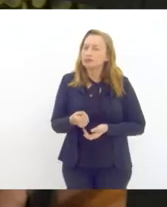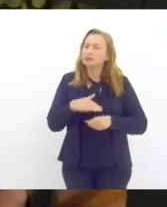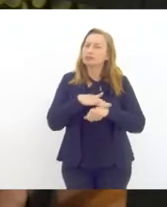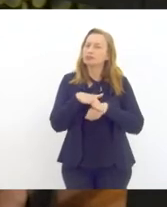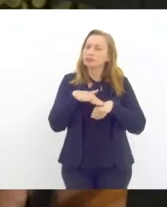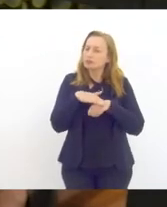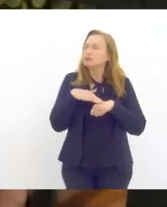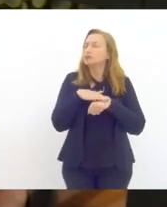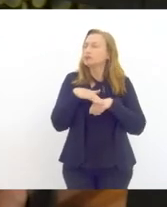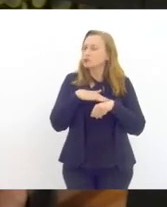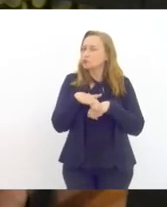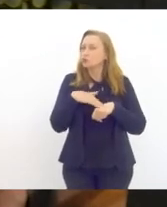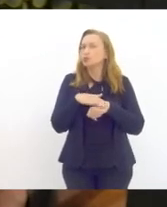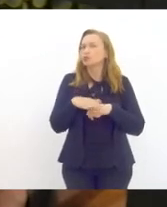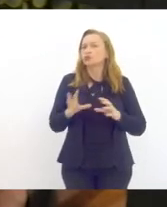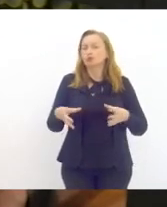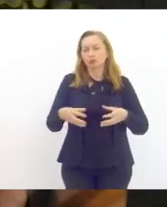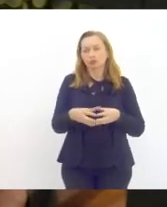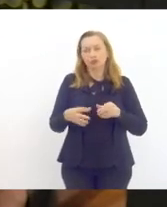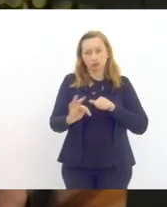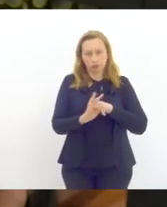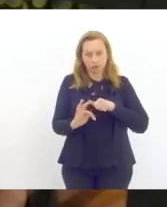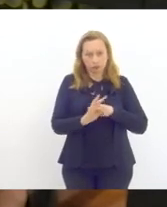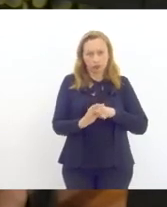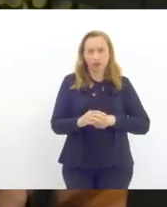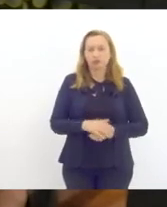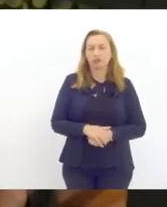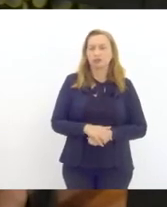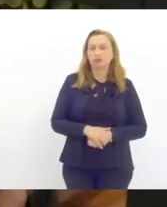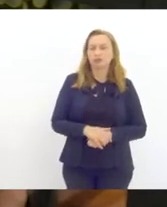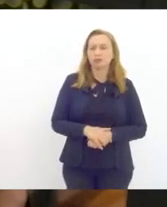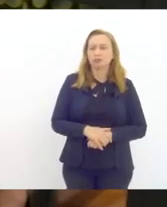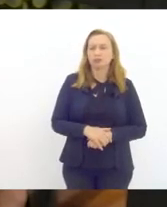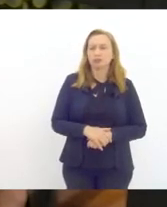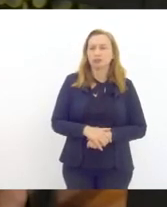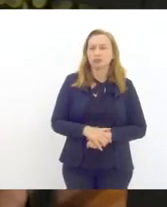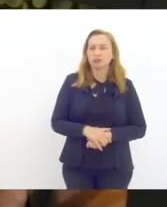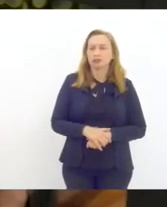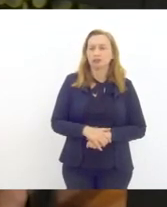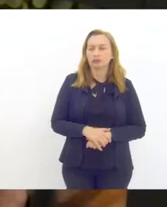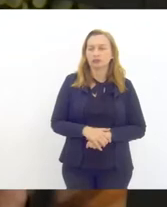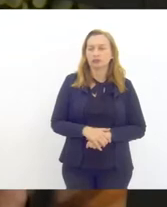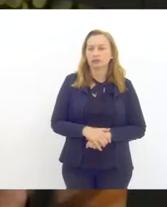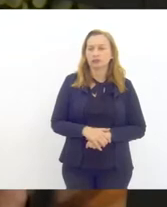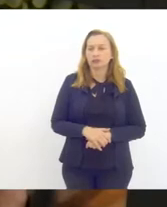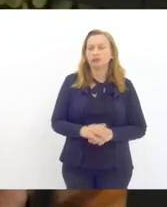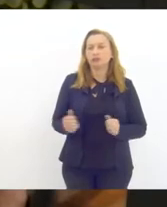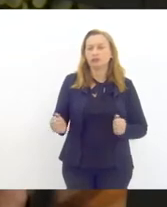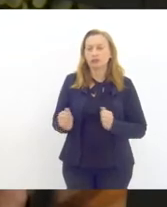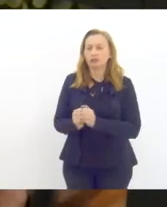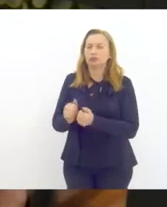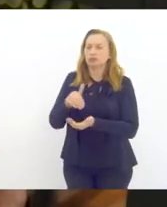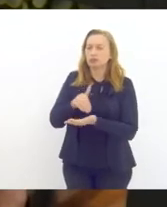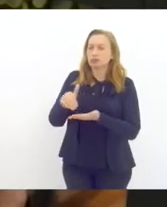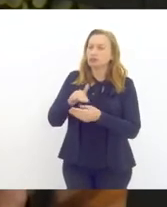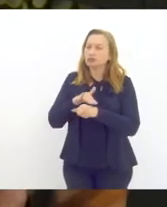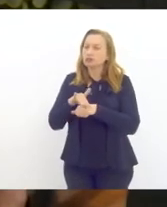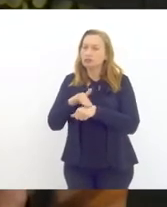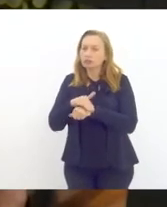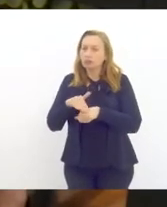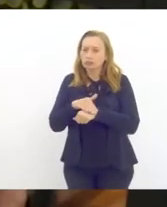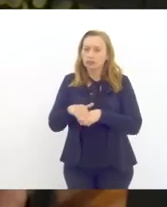começamos, tanto o corpo técnico como, né, a partir do comando secretário, a nos debruçarmos